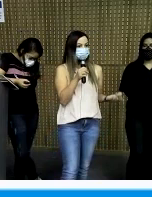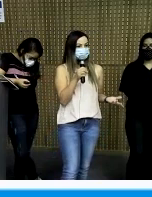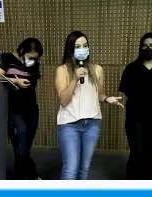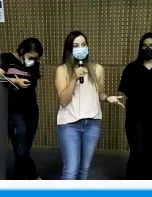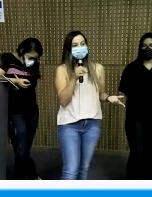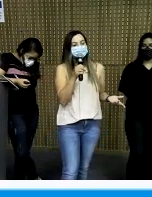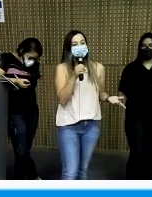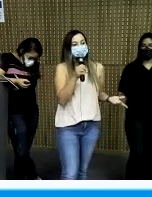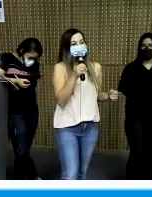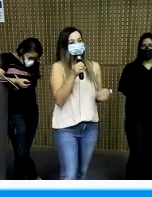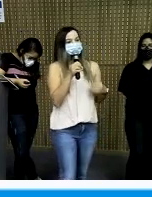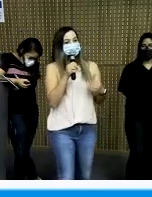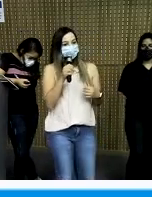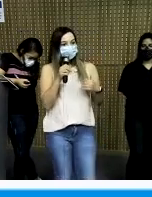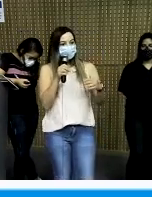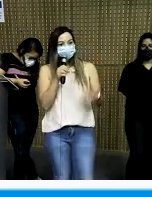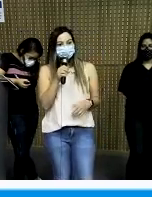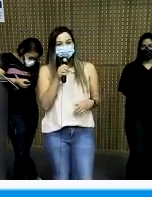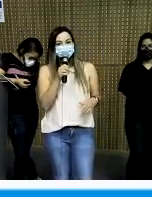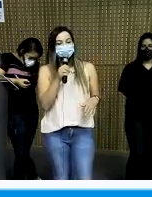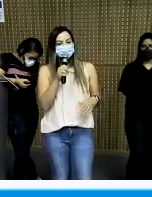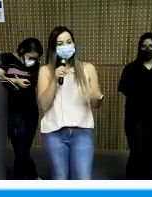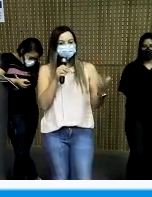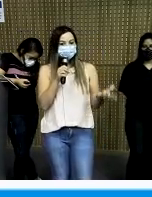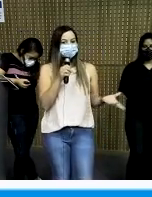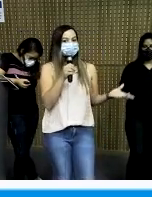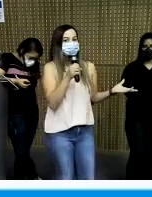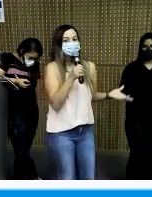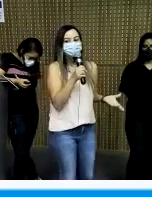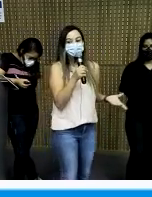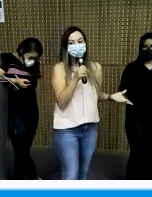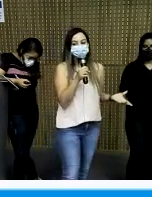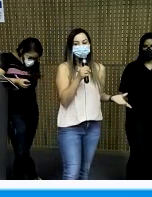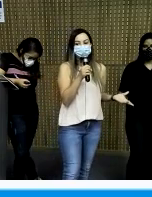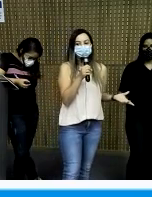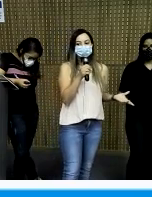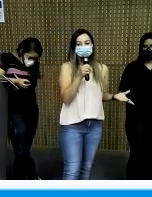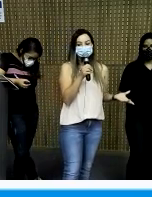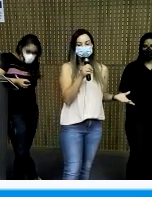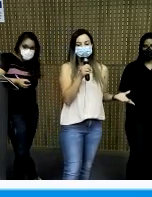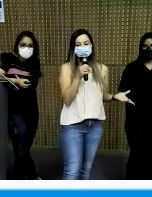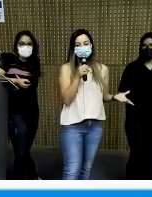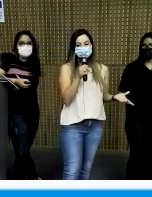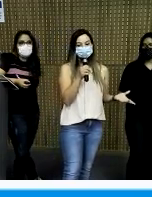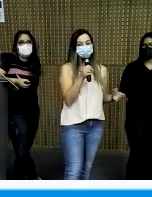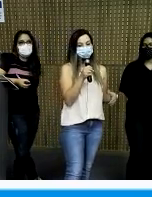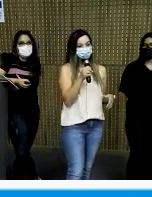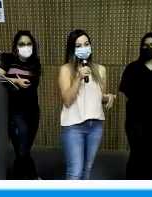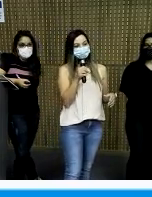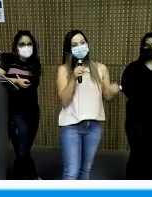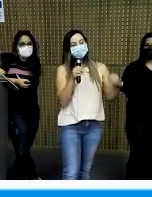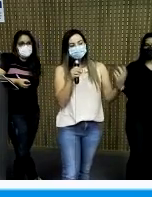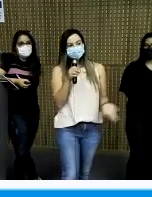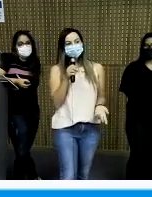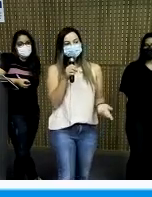não sabia, mesmo a odontóloga colocando, que sou eu, colocando o código da